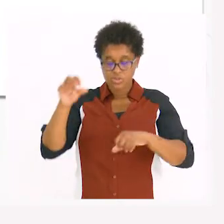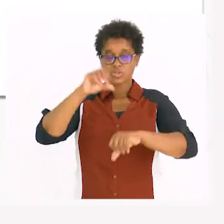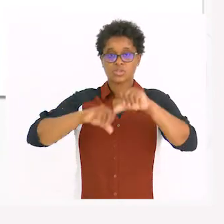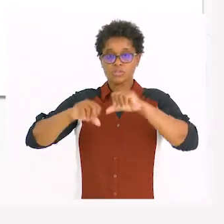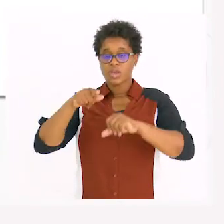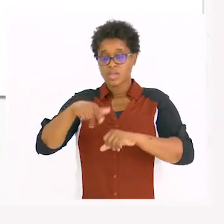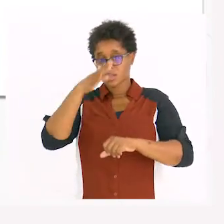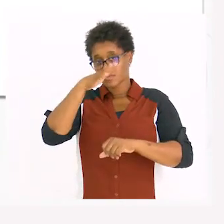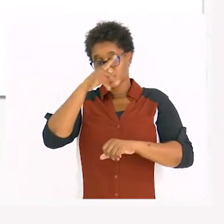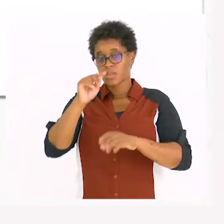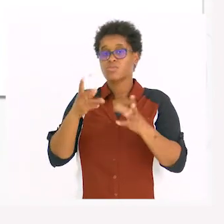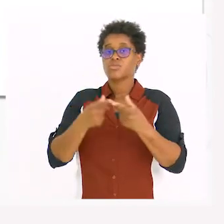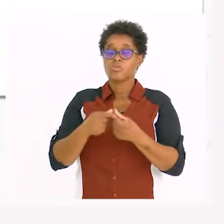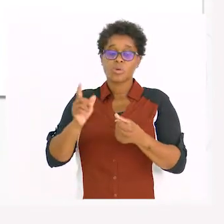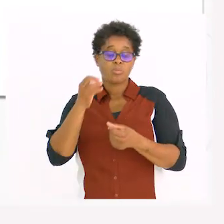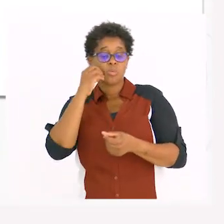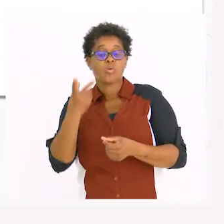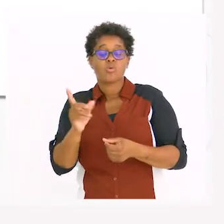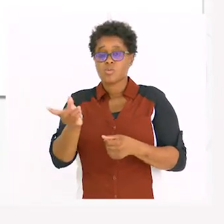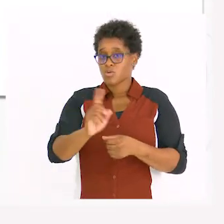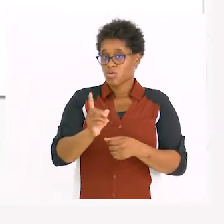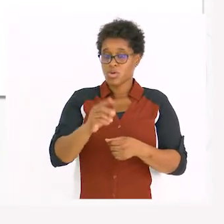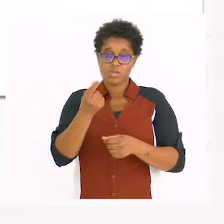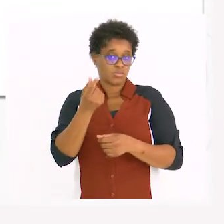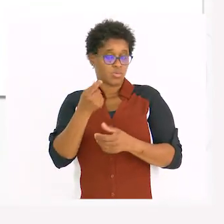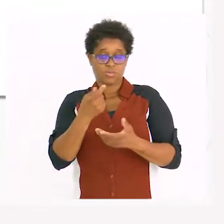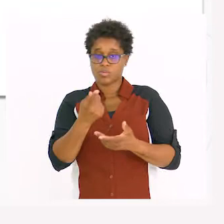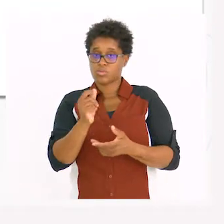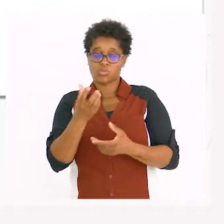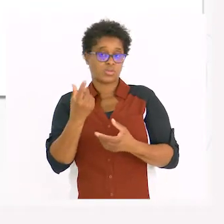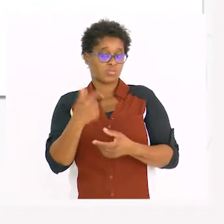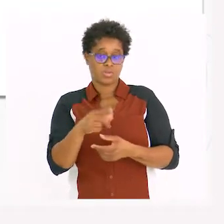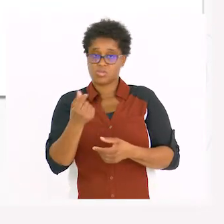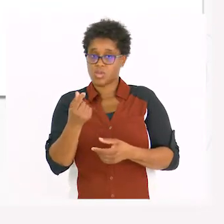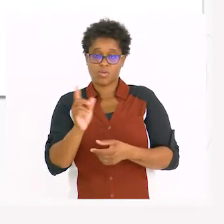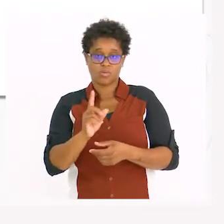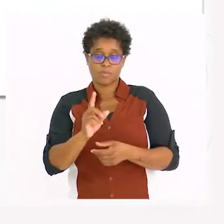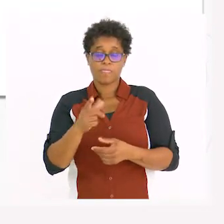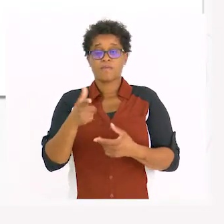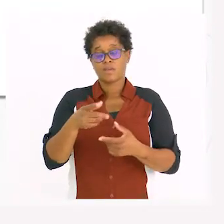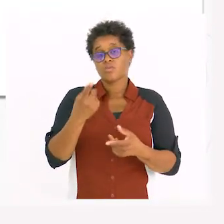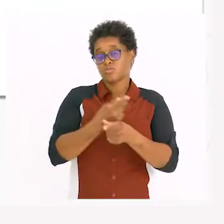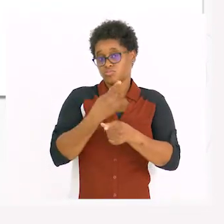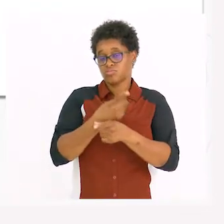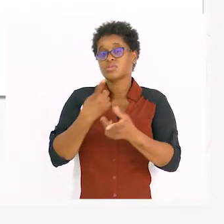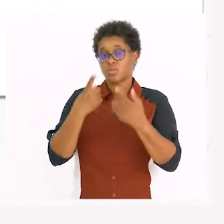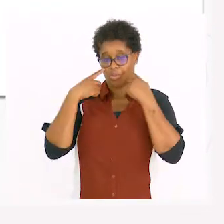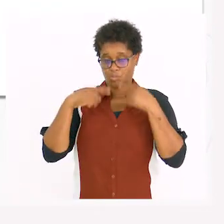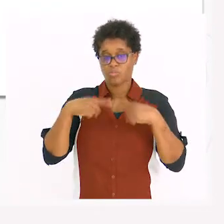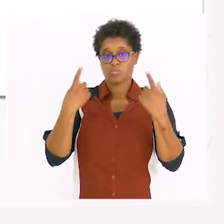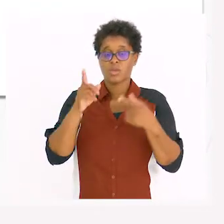Essas atividades econômicas, como não são lucrativas, uma vez que são bens públicos,